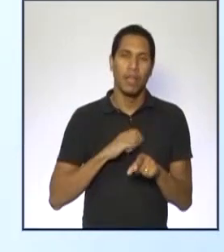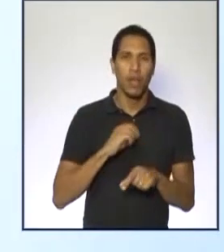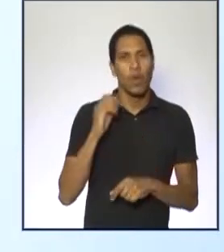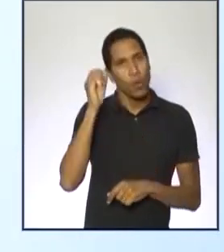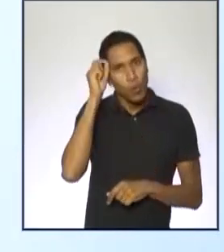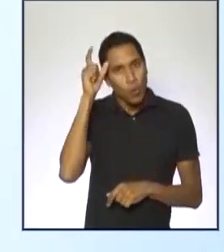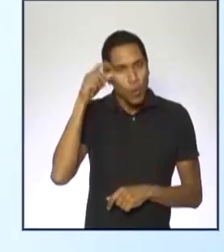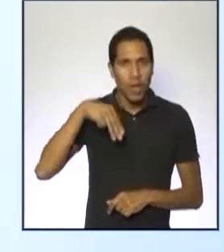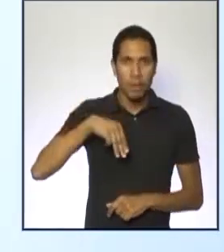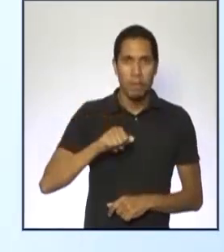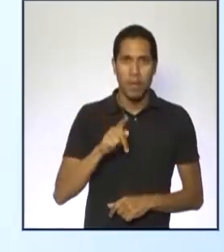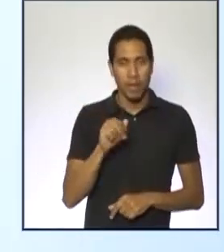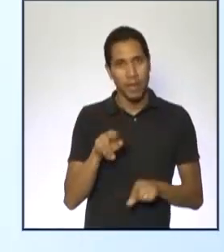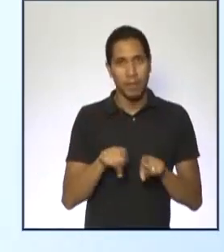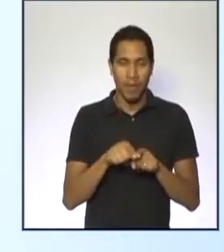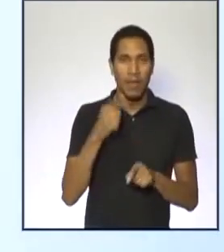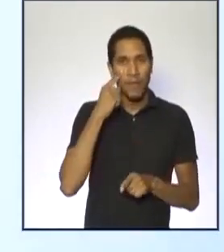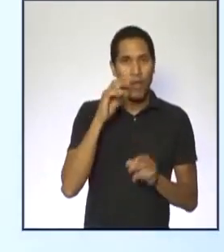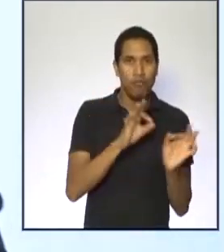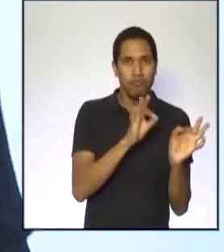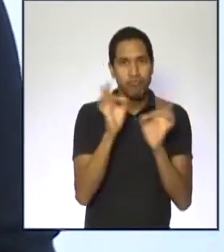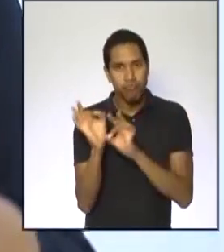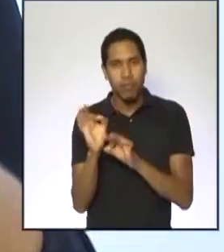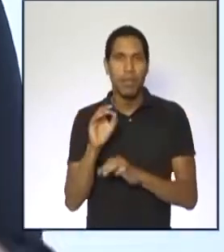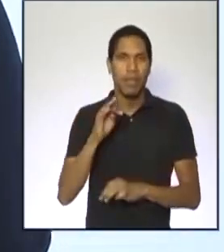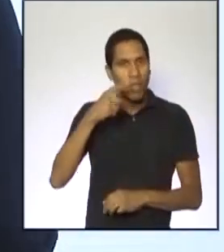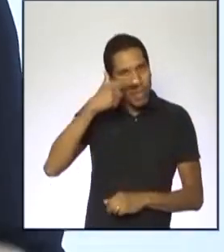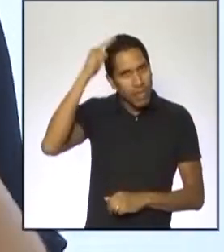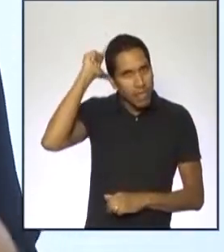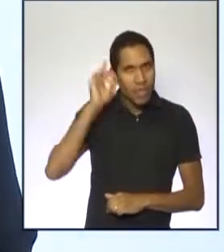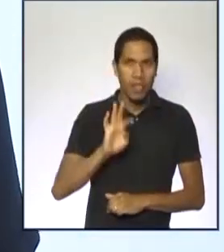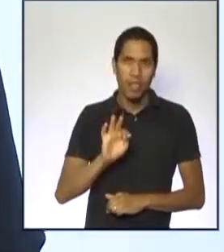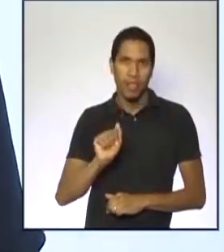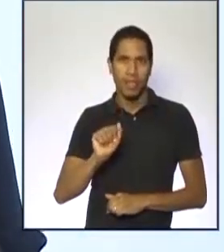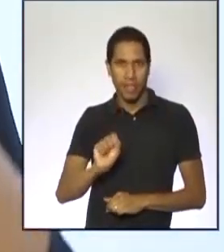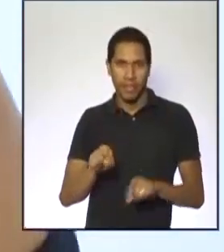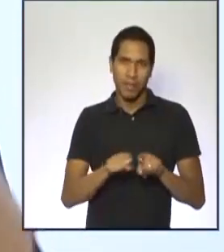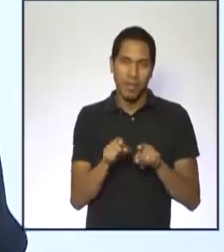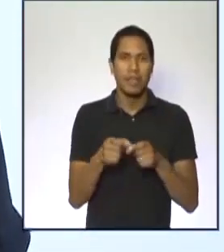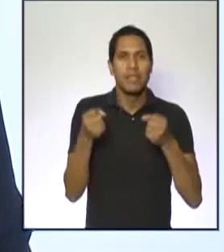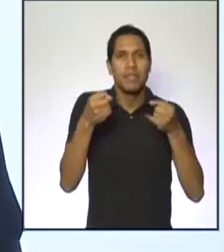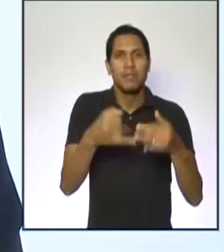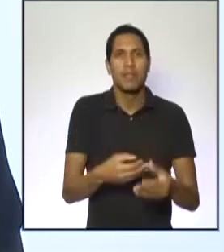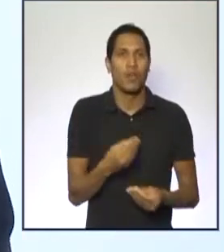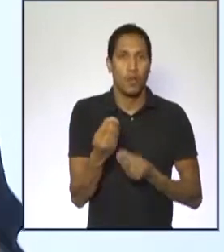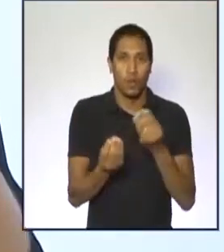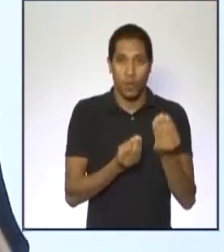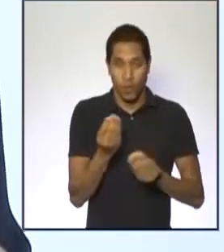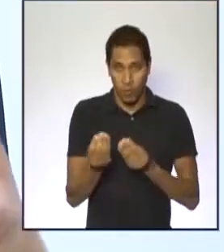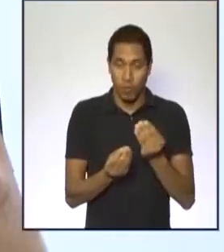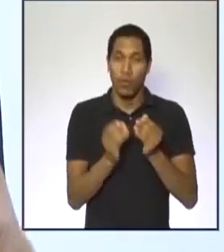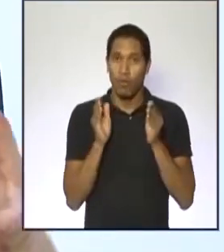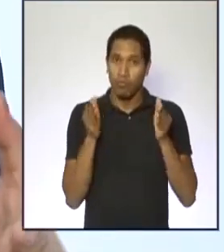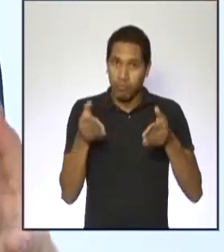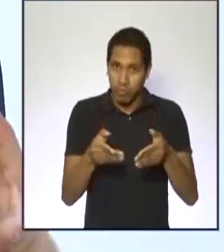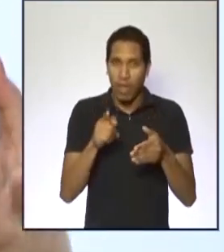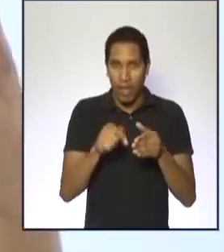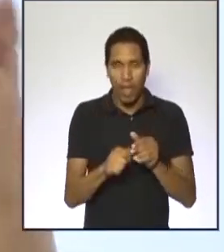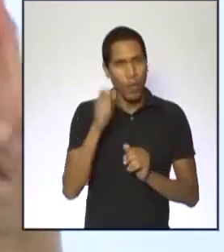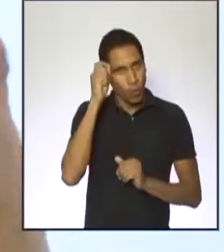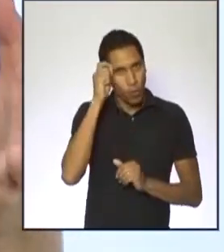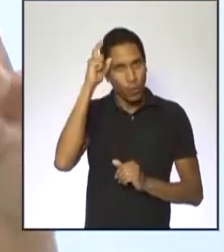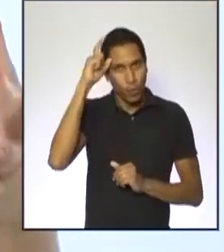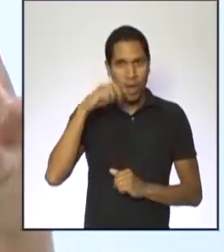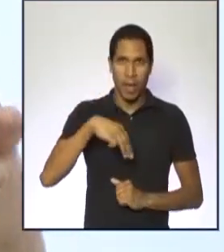maker, assistimos o vídeo do Marcelo Taz, que ele exemplifica e traz de forma bem concisa o que é a cultura maker,